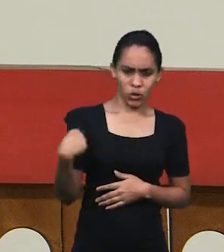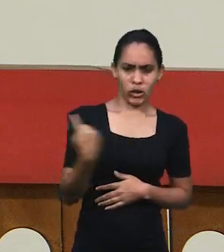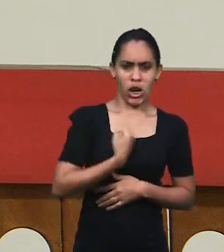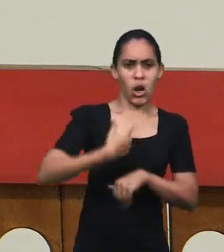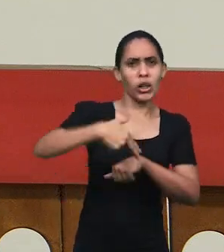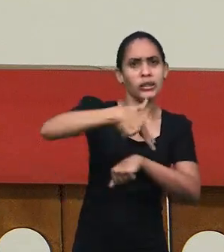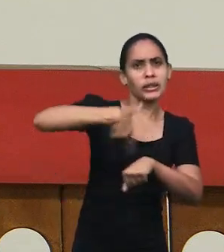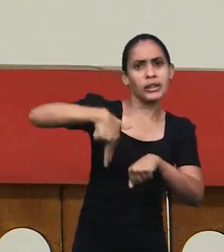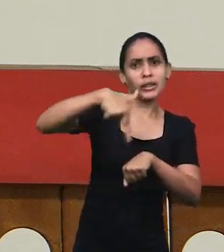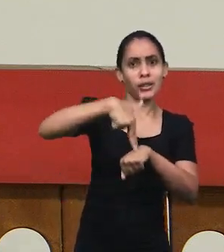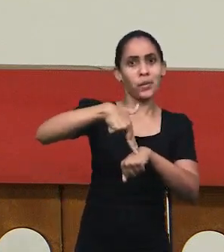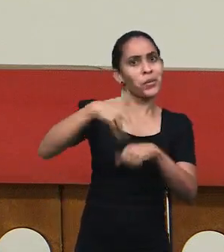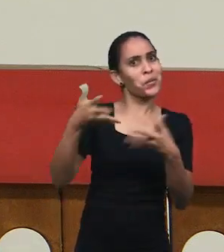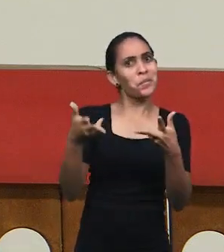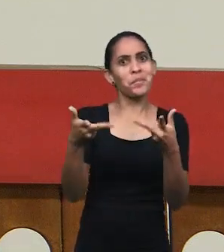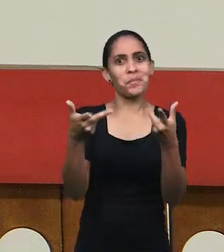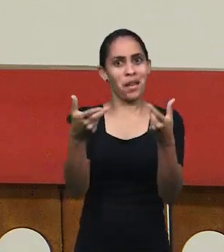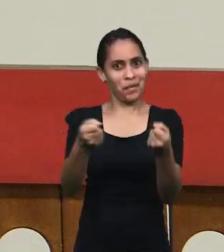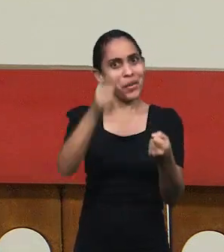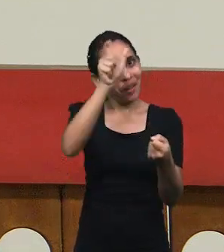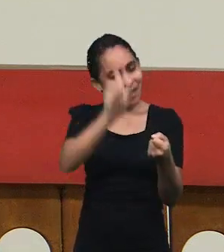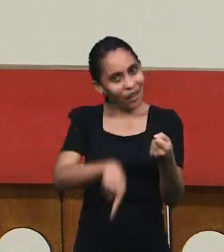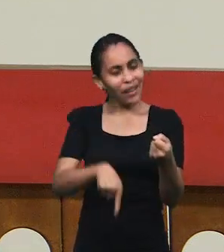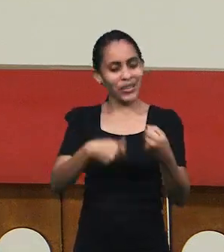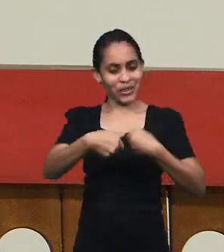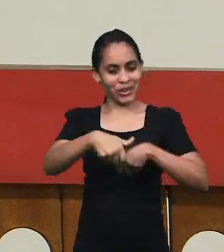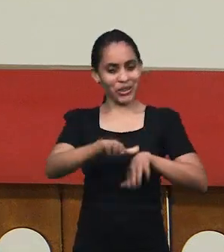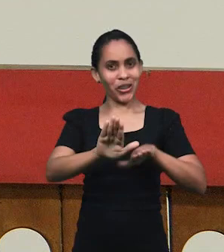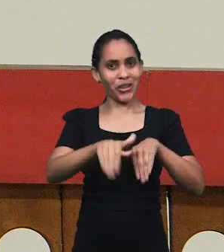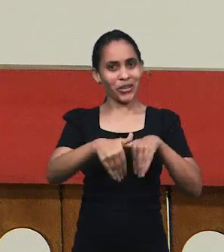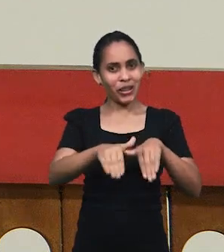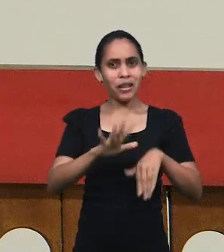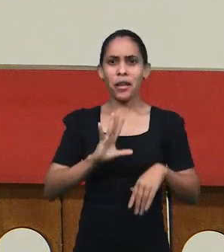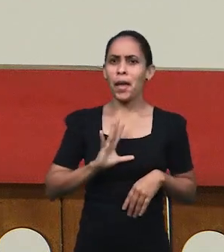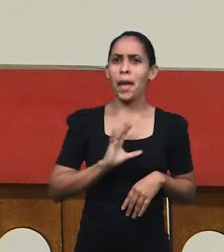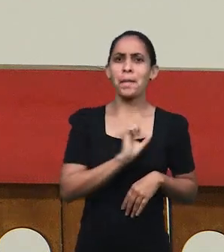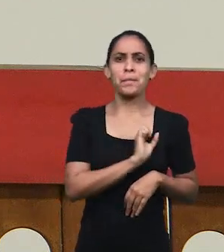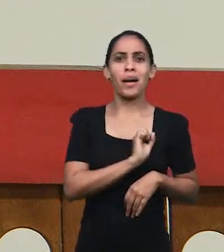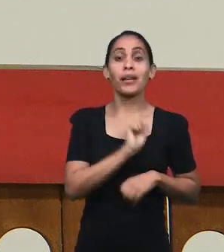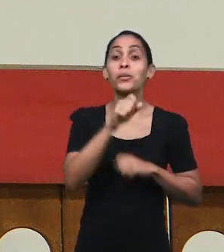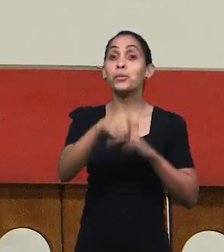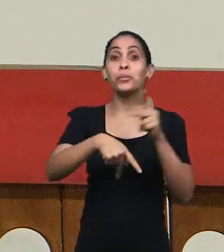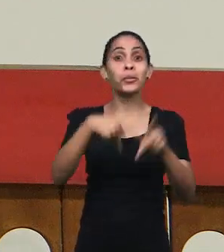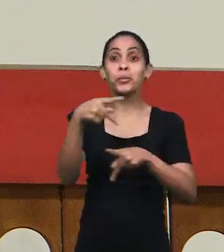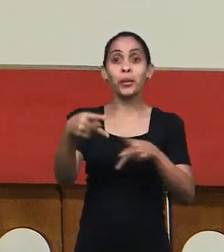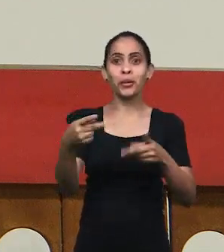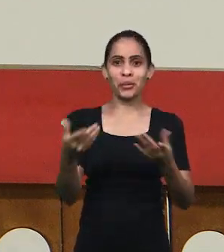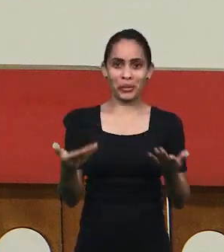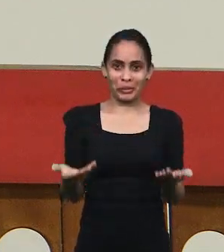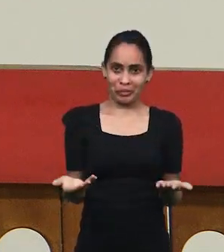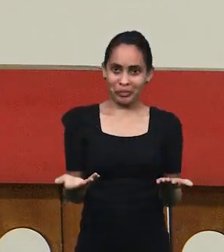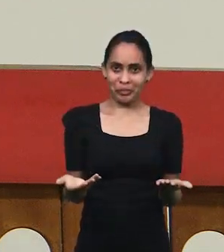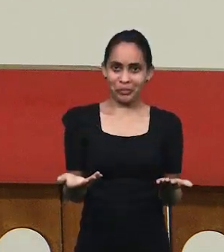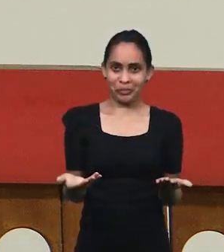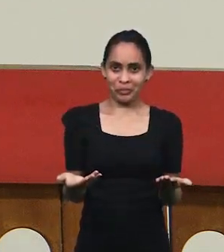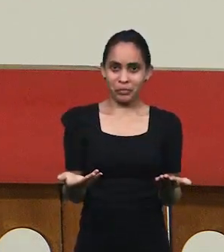nossa nação. Que coisa extraordinária! Esse soldado era amado pelo povo.